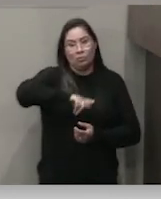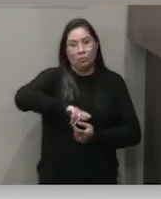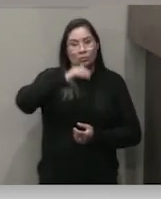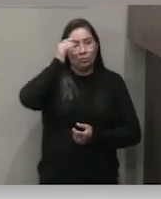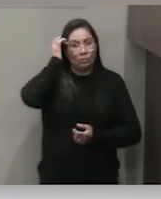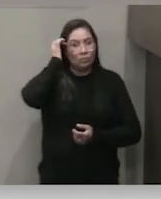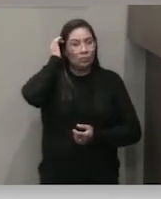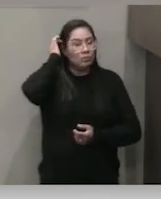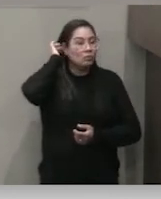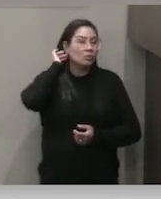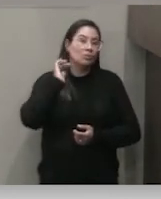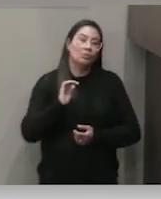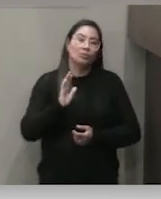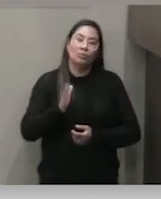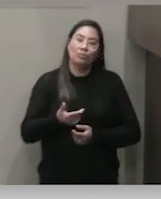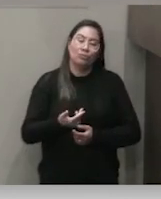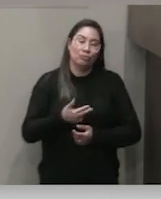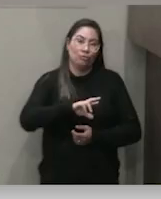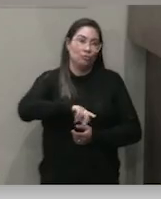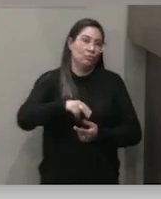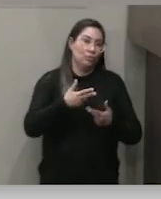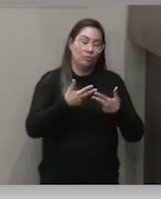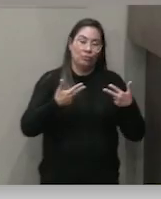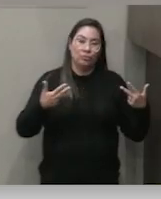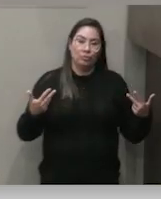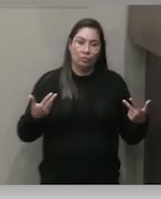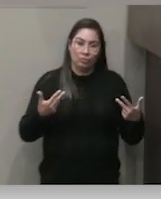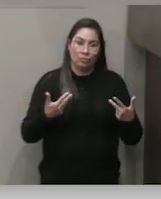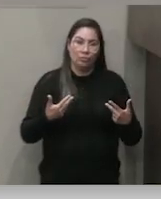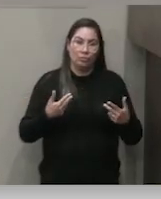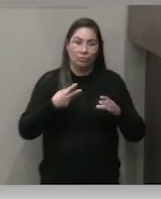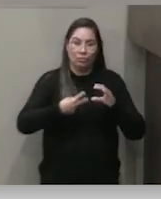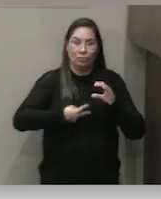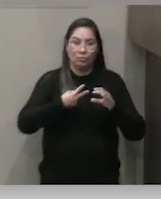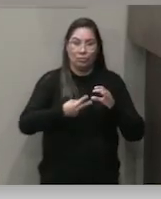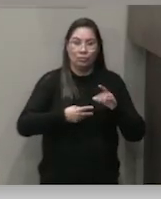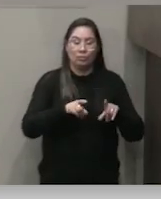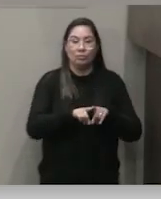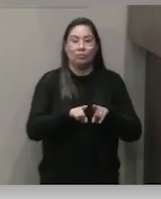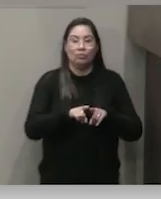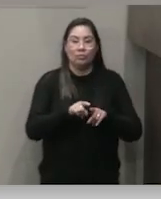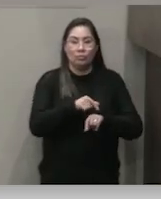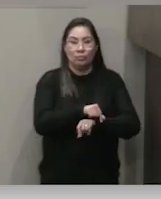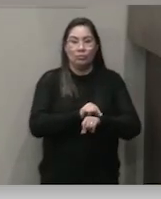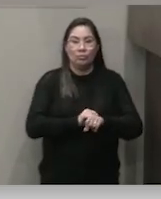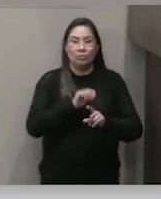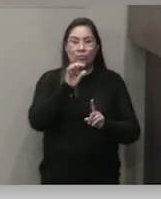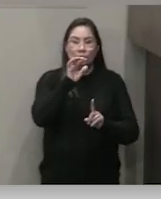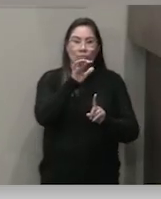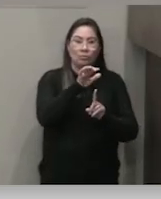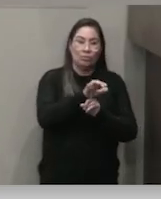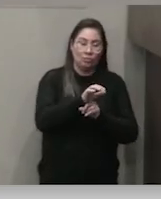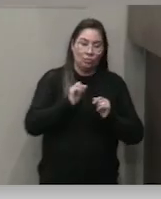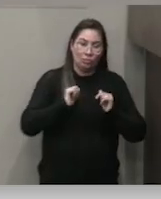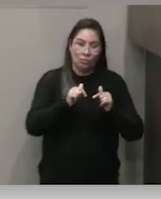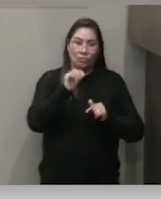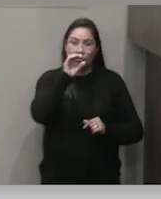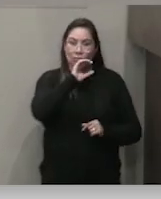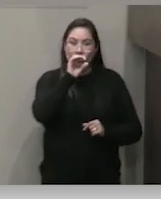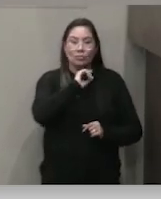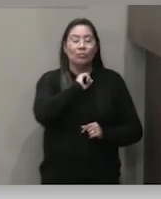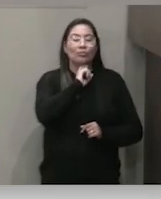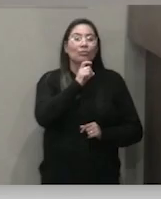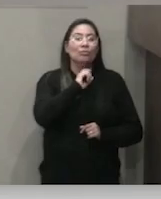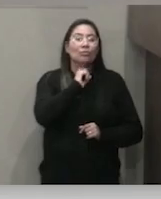O que não é novidade mais nessa casa, e também não é novidade que o vereador Iriel é contra esses regimes de urgência, e não adianta vir